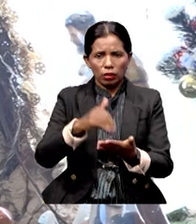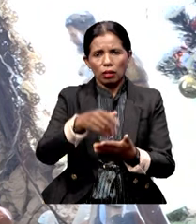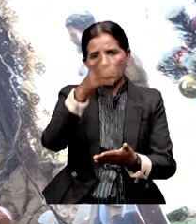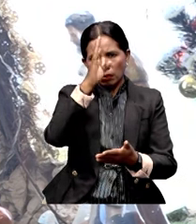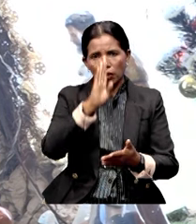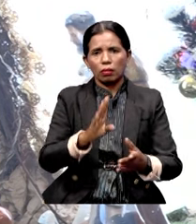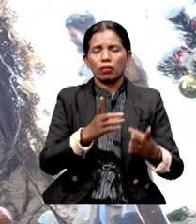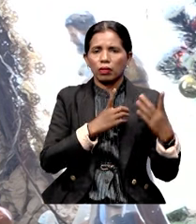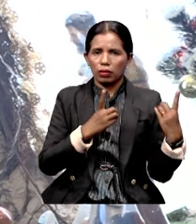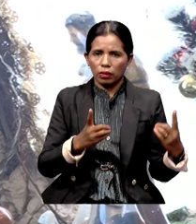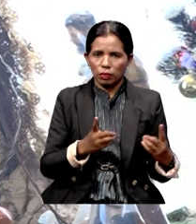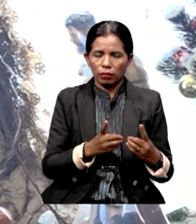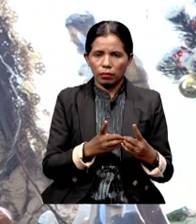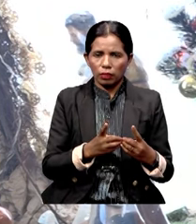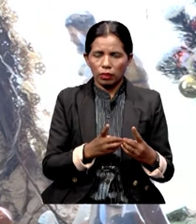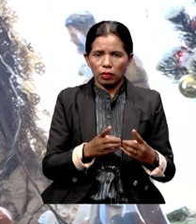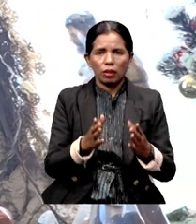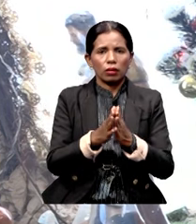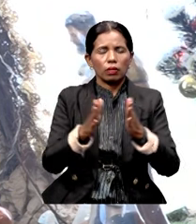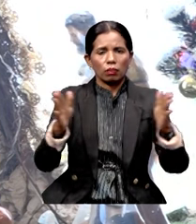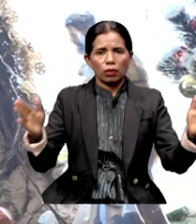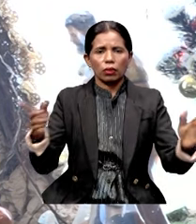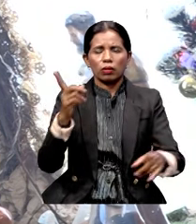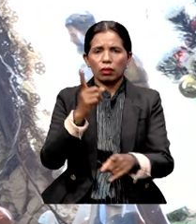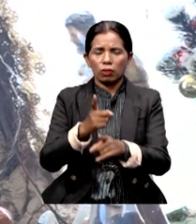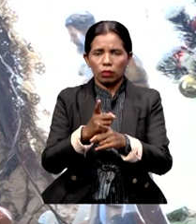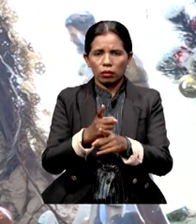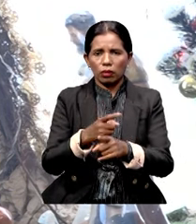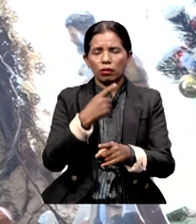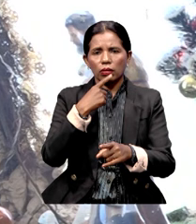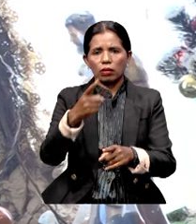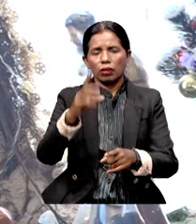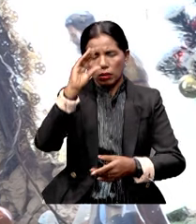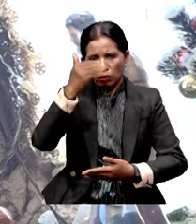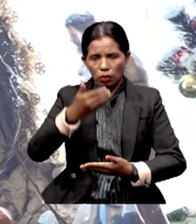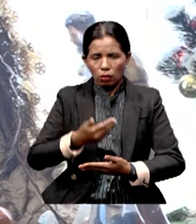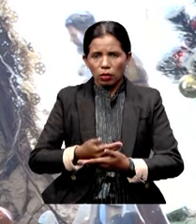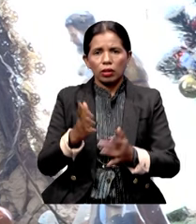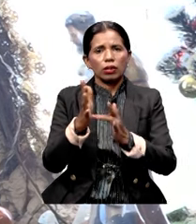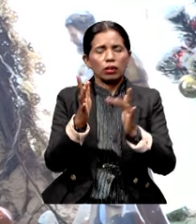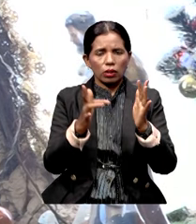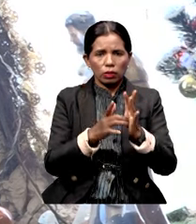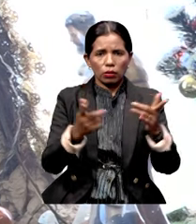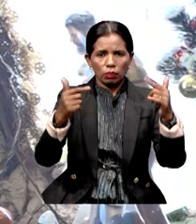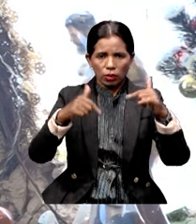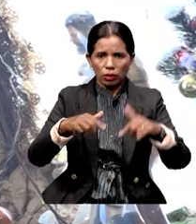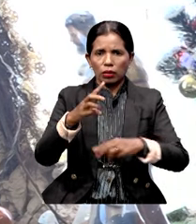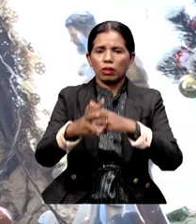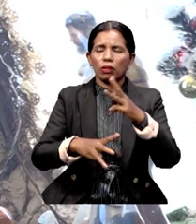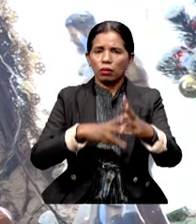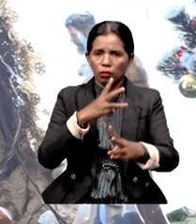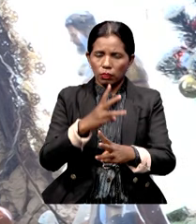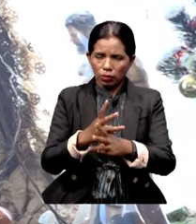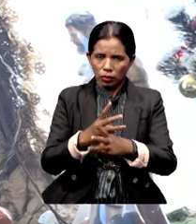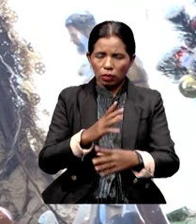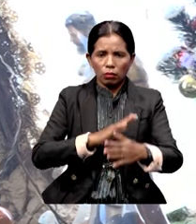domin. Nebe bote bej ba humanidade ho di haruka ni oa mane mesa mai ihrai. Mori si